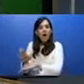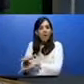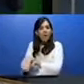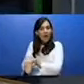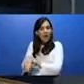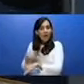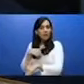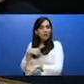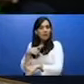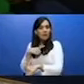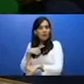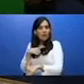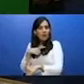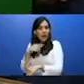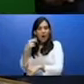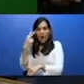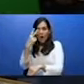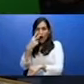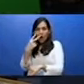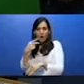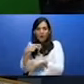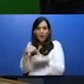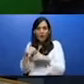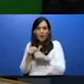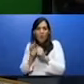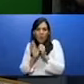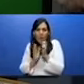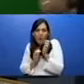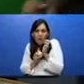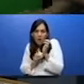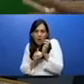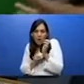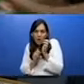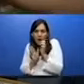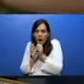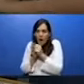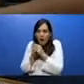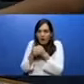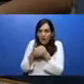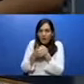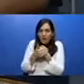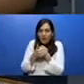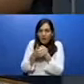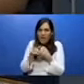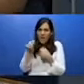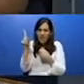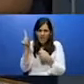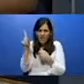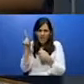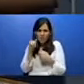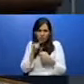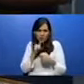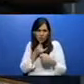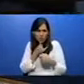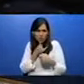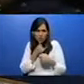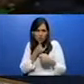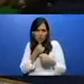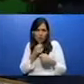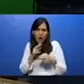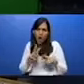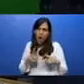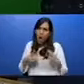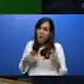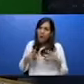ar misterioso, né? Será que a Mona Lisa aparenta estar triste na expressão? Será que a Mona Lisa